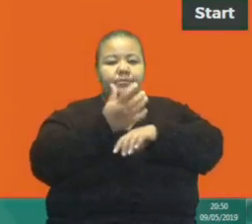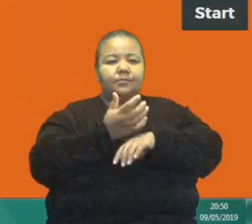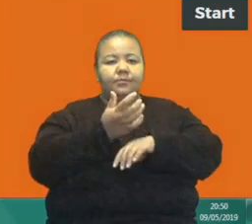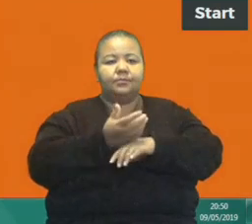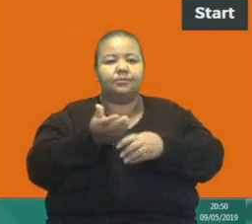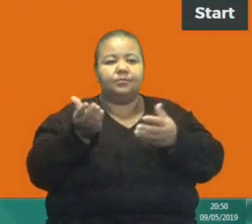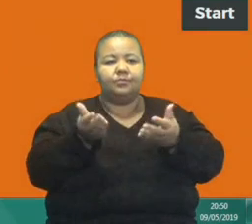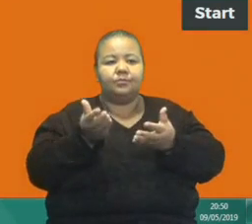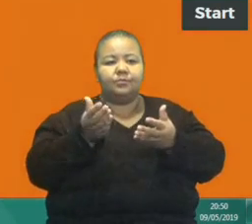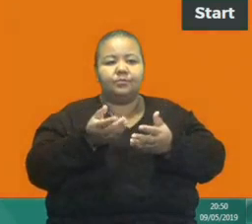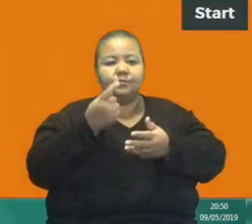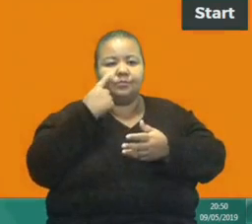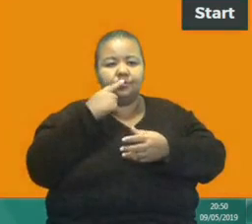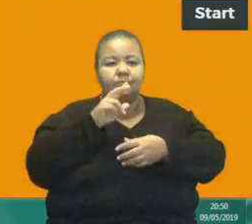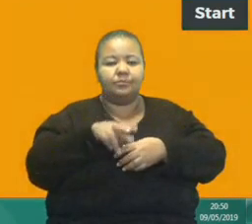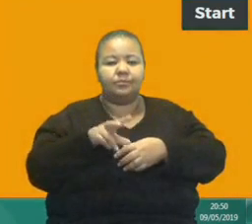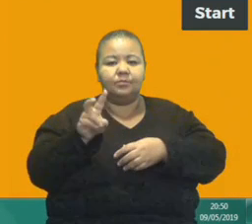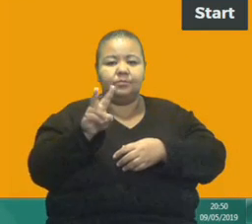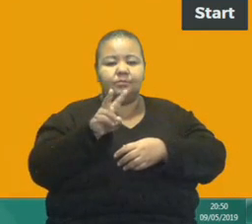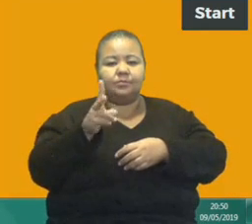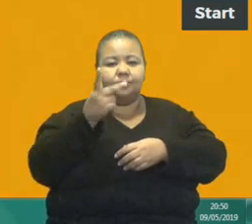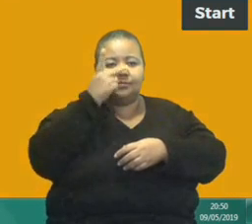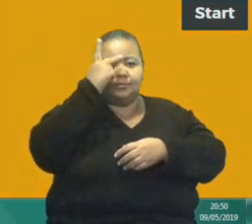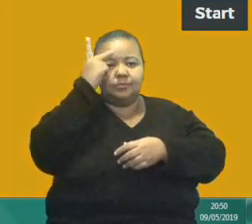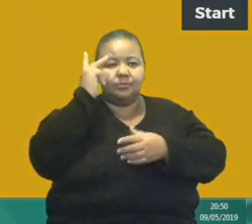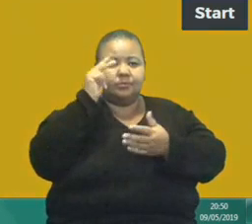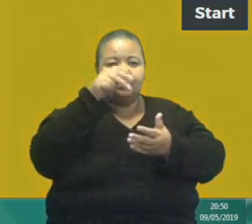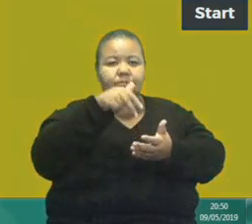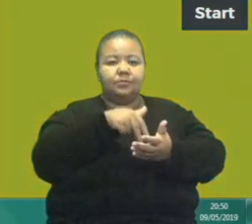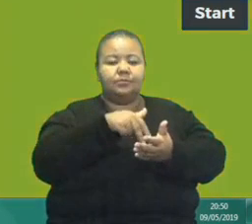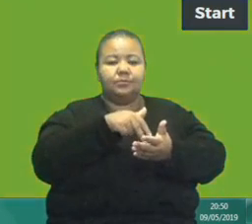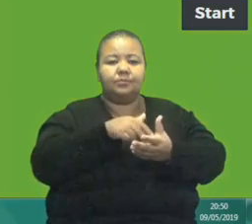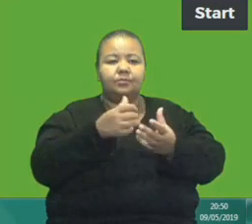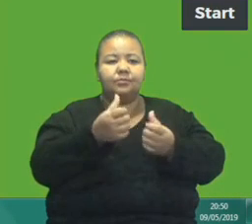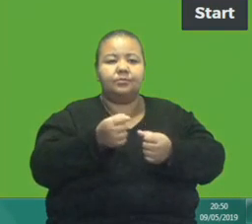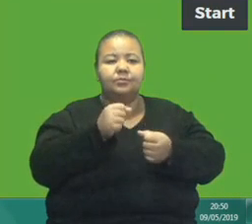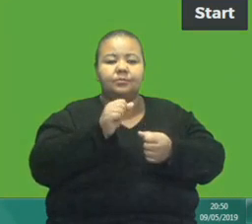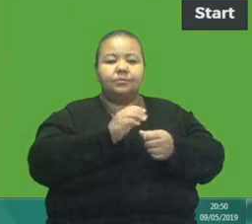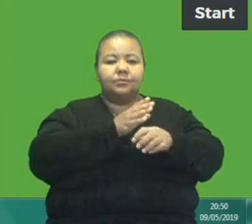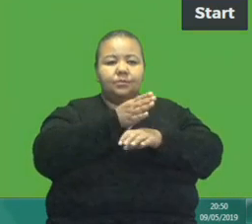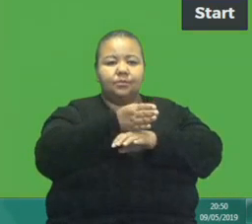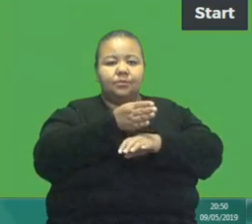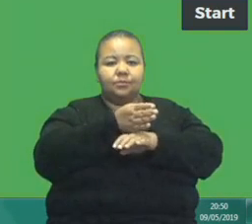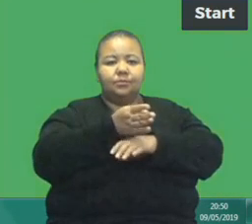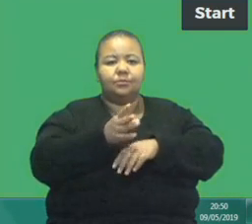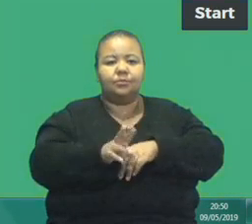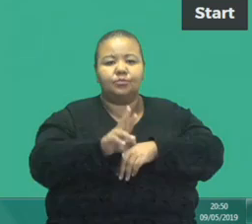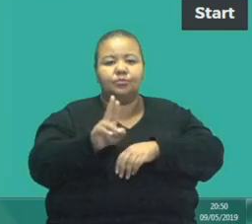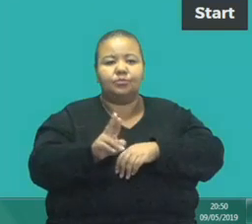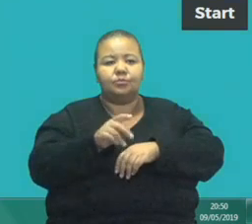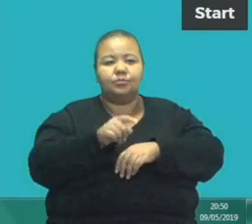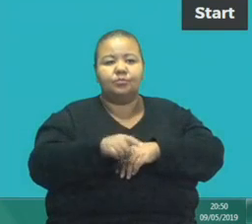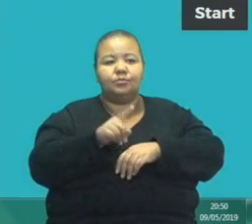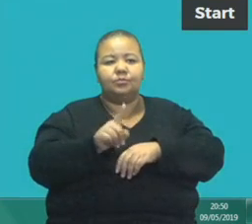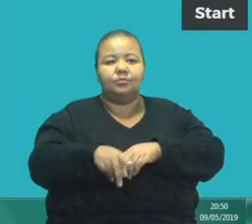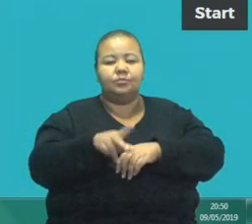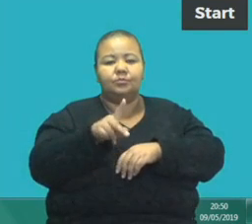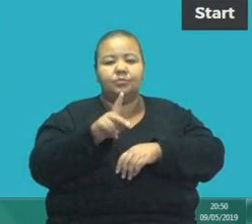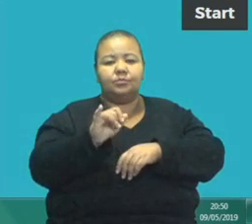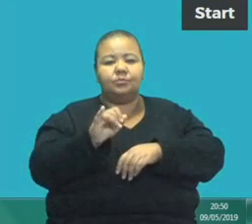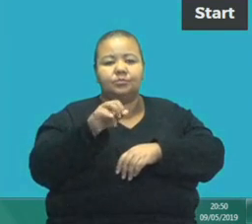Então, agora nós já temos 2 participantes. Então, vamos acessar utilizando aqui o nosso